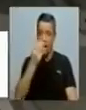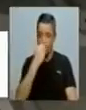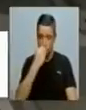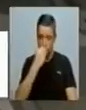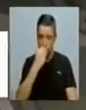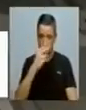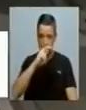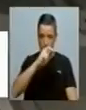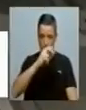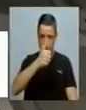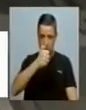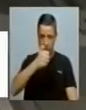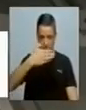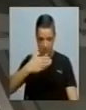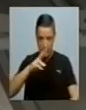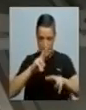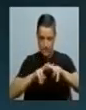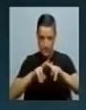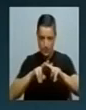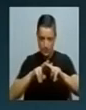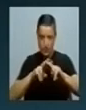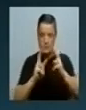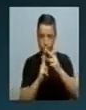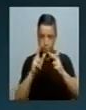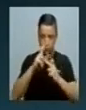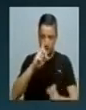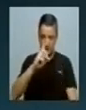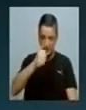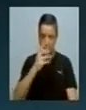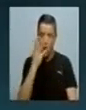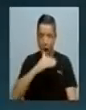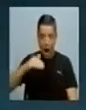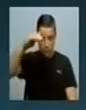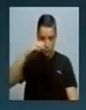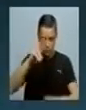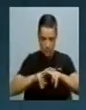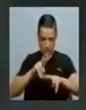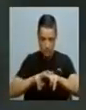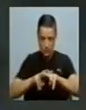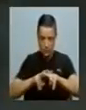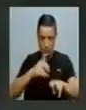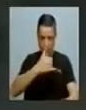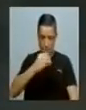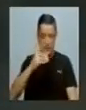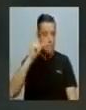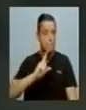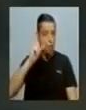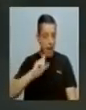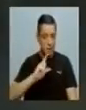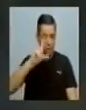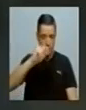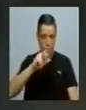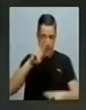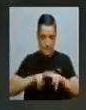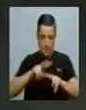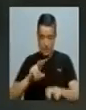Há 357 reclusos com mais de 65 anos nas cadeias portuguesas, entre eles 20 mulheres. Metade presos